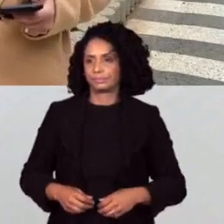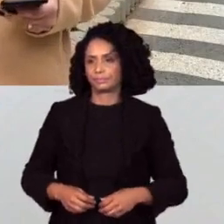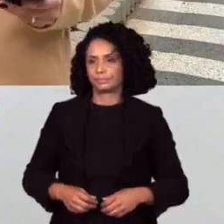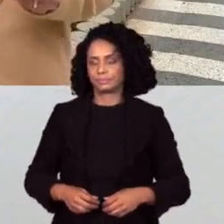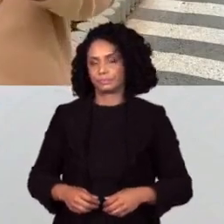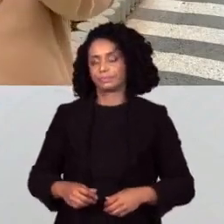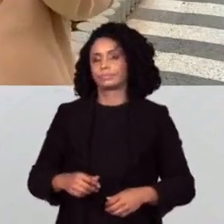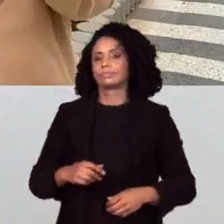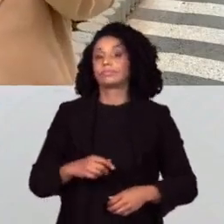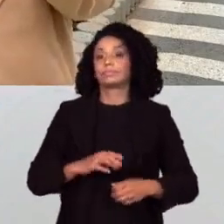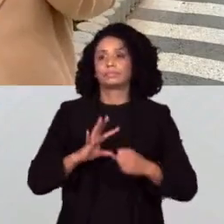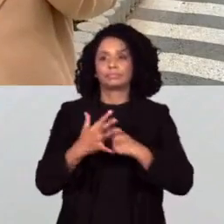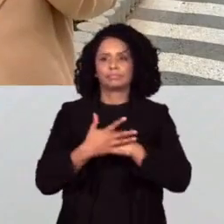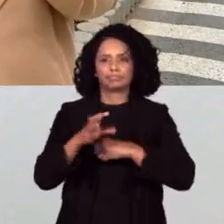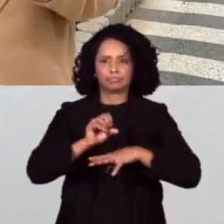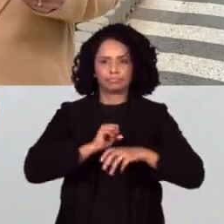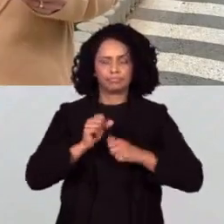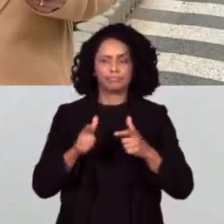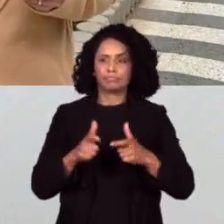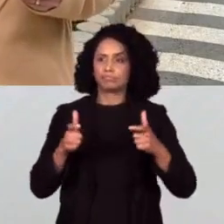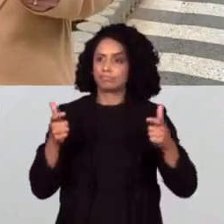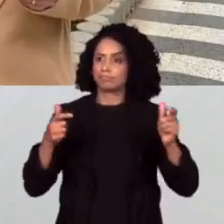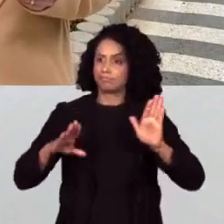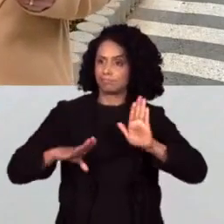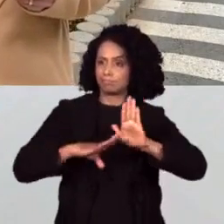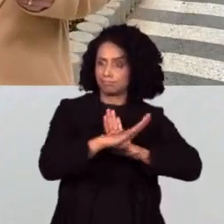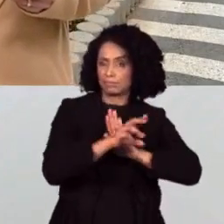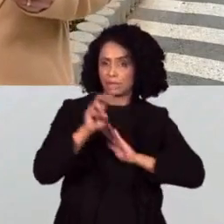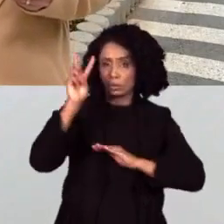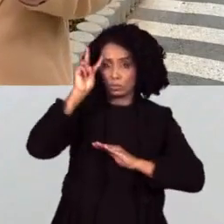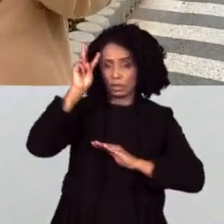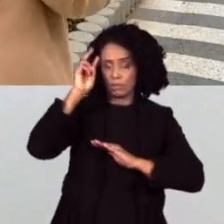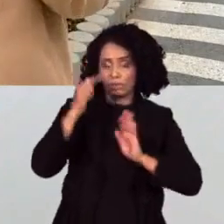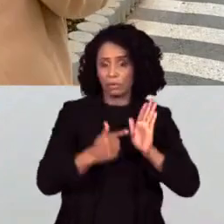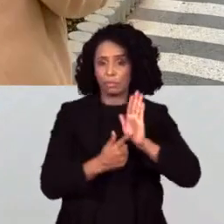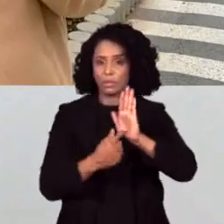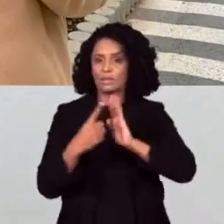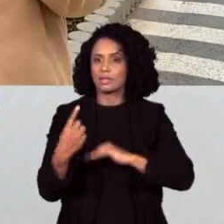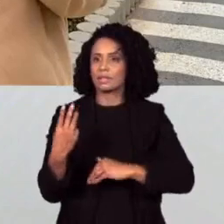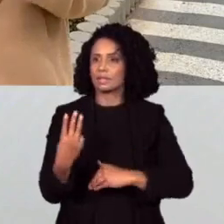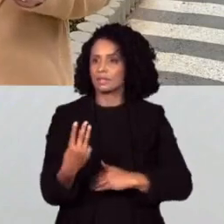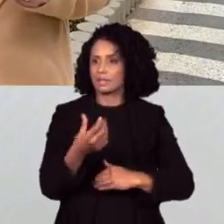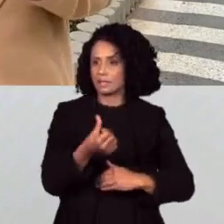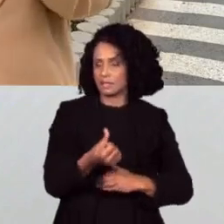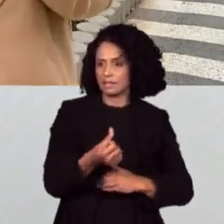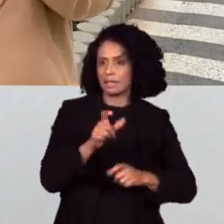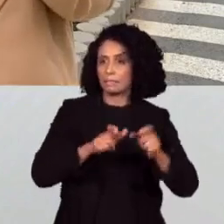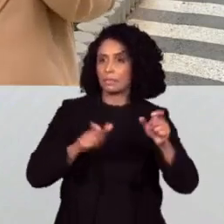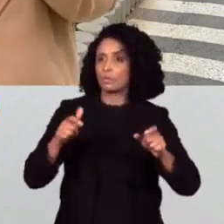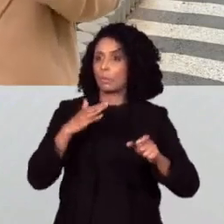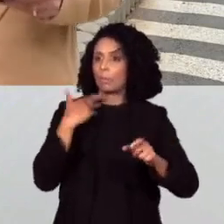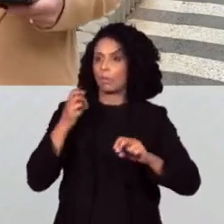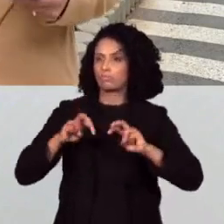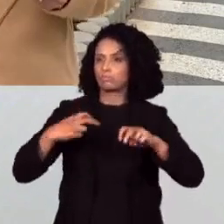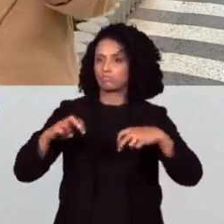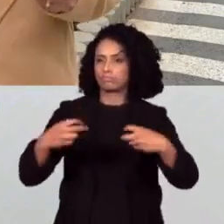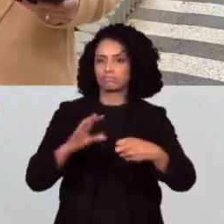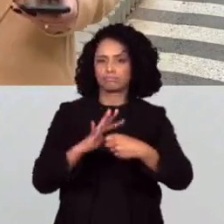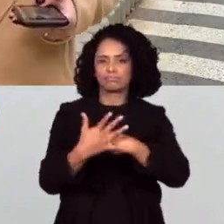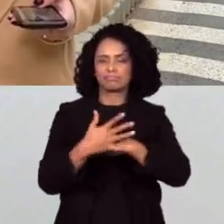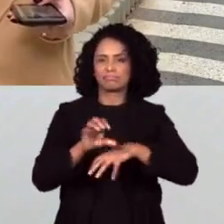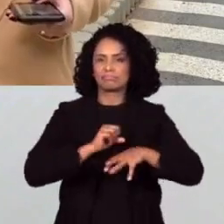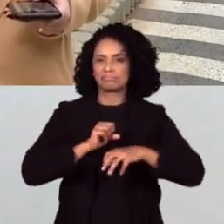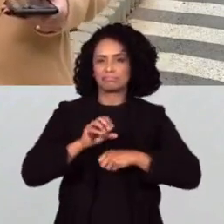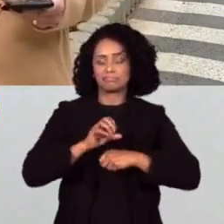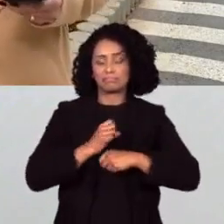As médias seguem crescendo. Nesta segunda-feira, foram registradas 136 mortes por Covid-19, um aumento